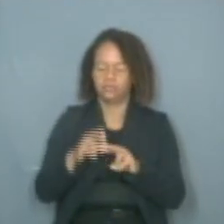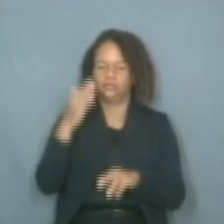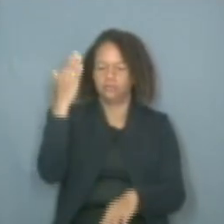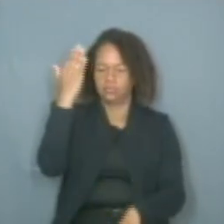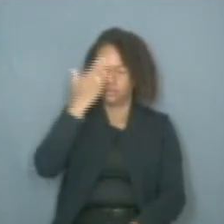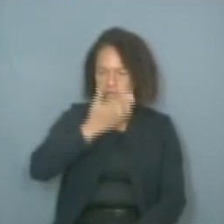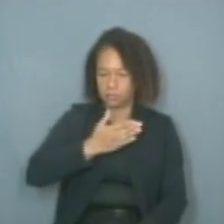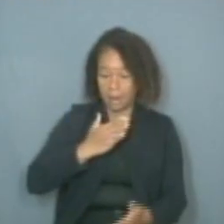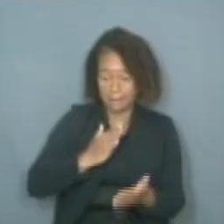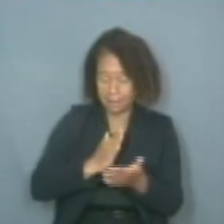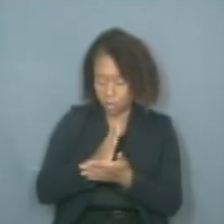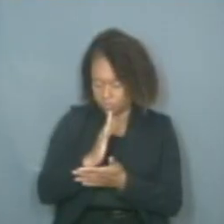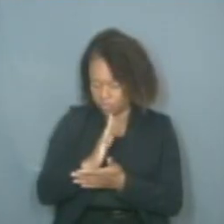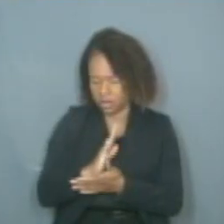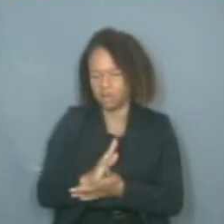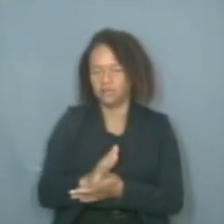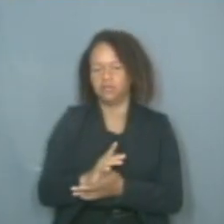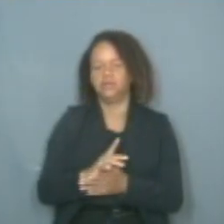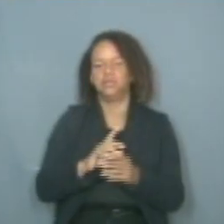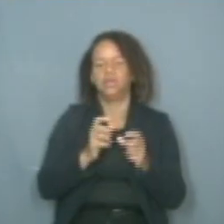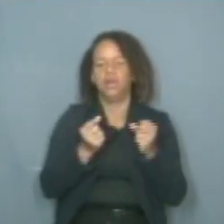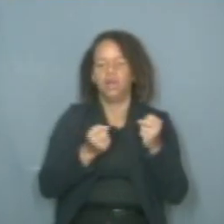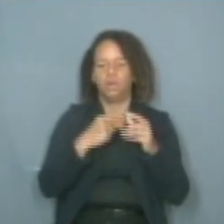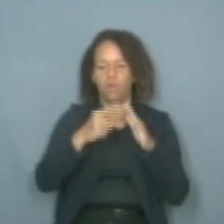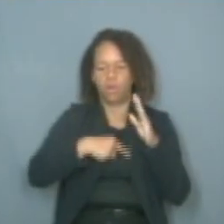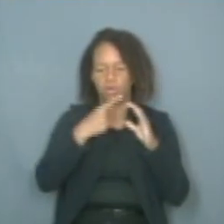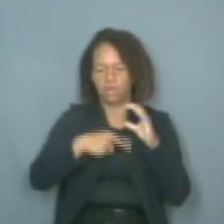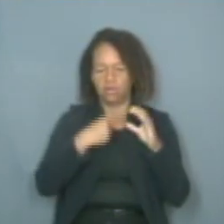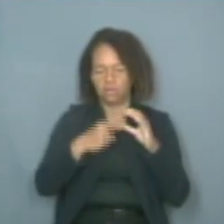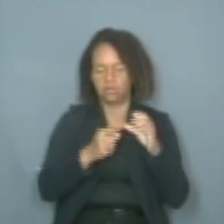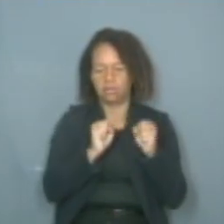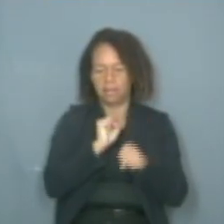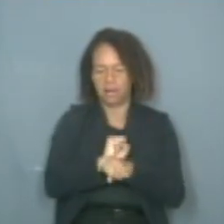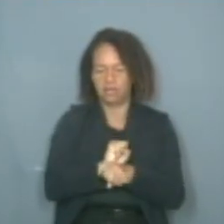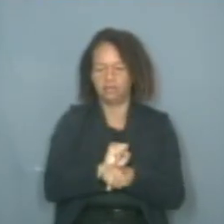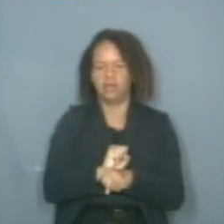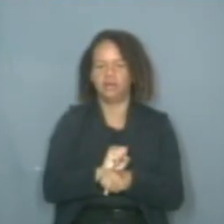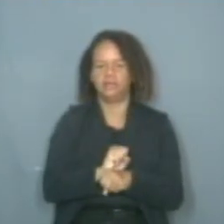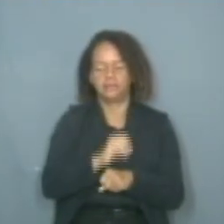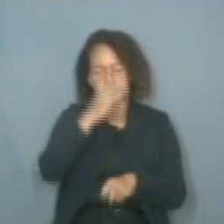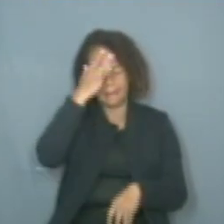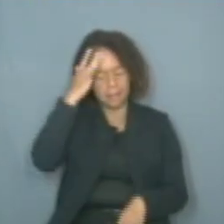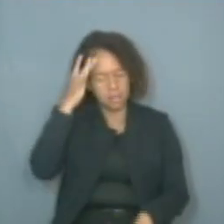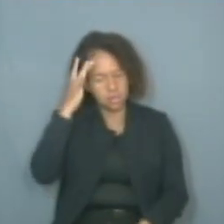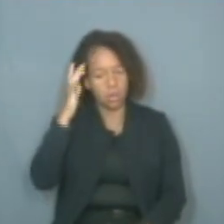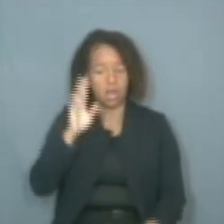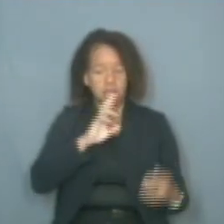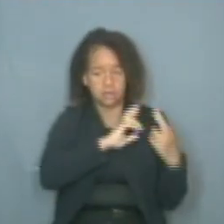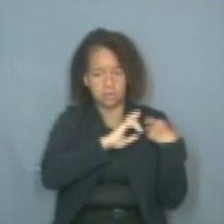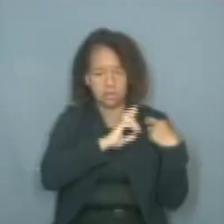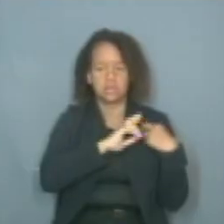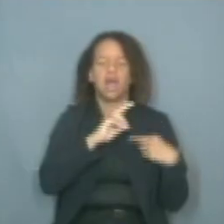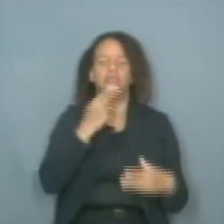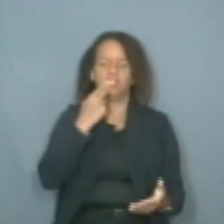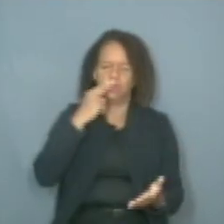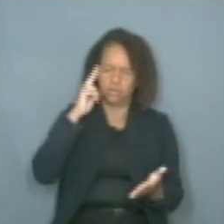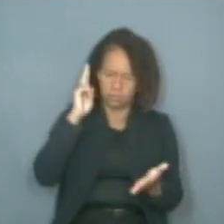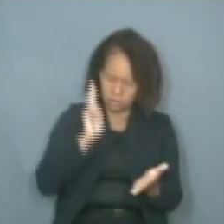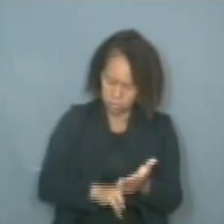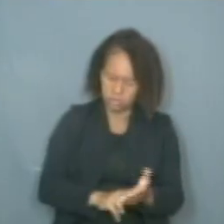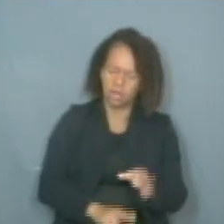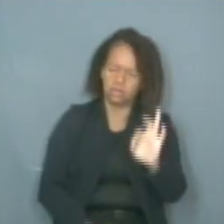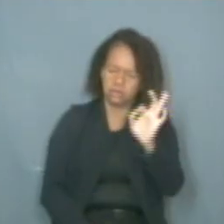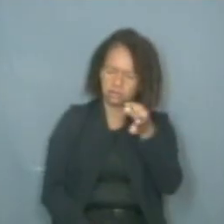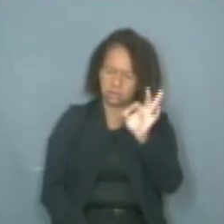aprovado, que seja travada a roda do veículo, que o condutor, o proprietário do veículo, seja